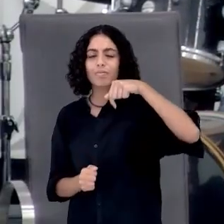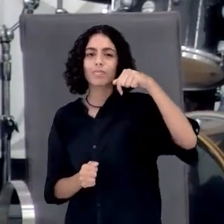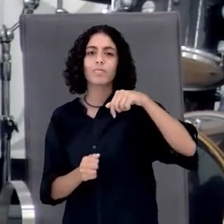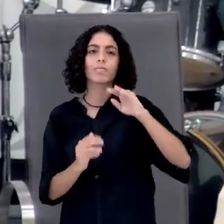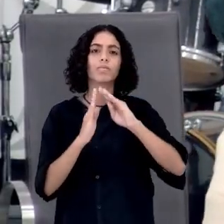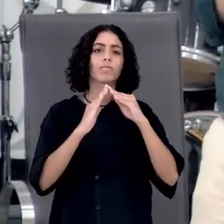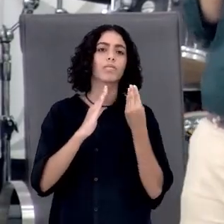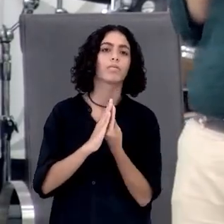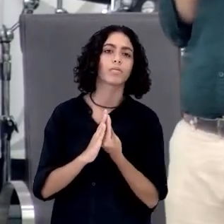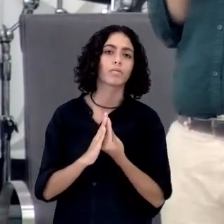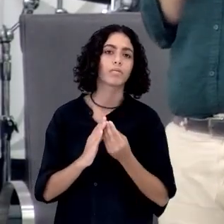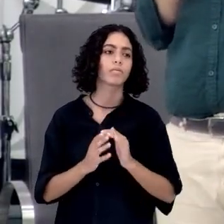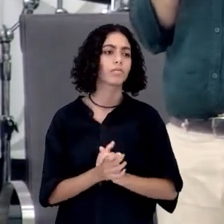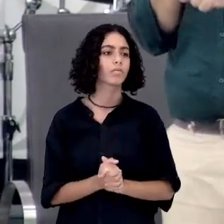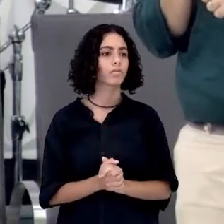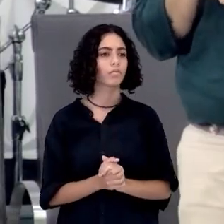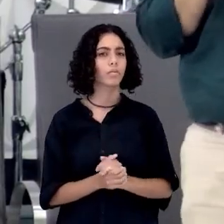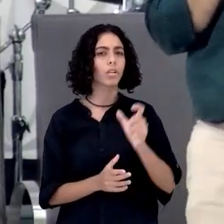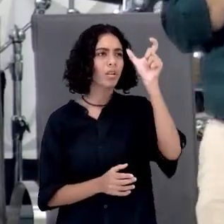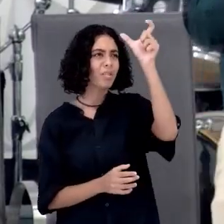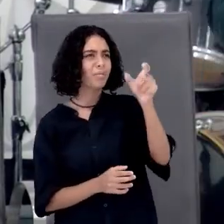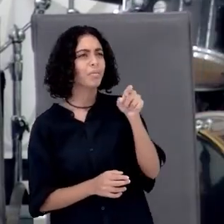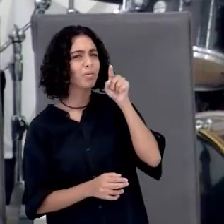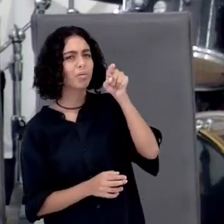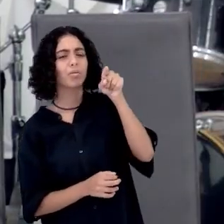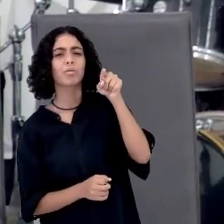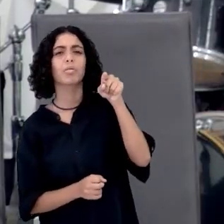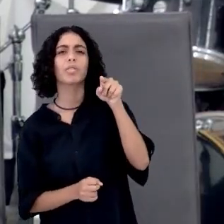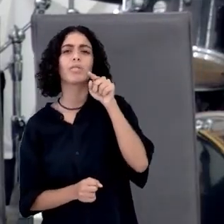Aquela pessoa que você ama.